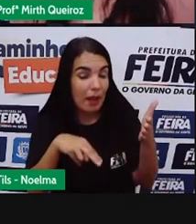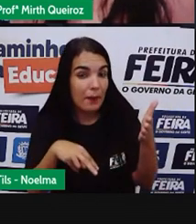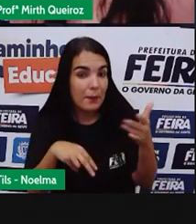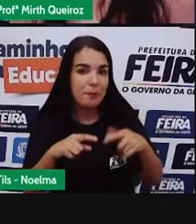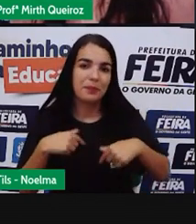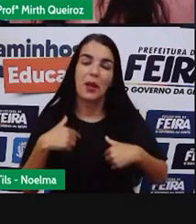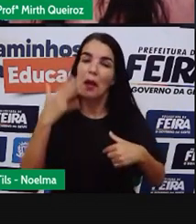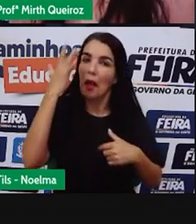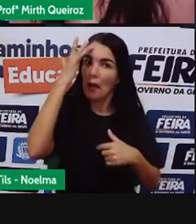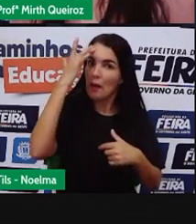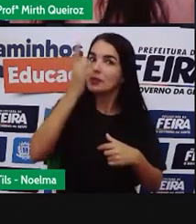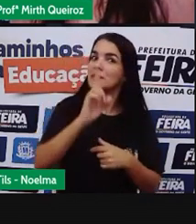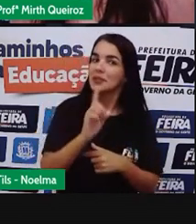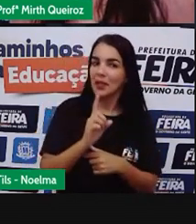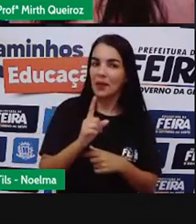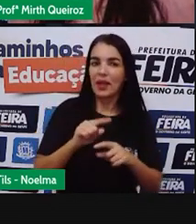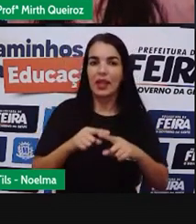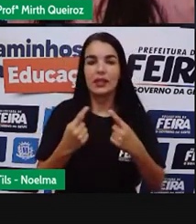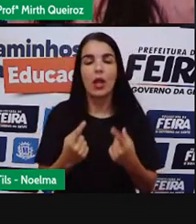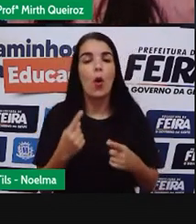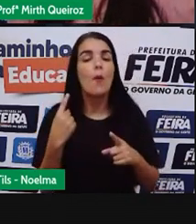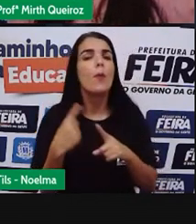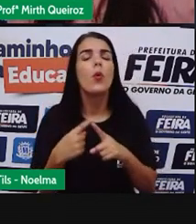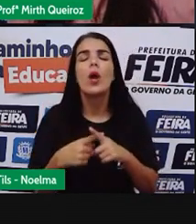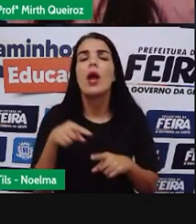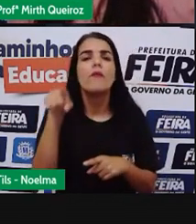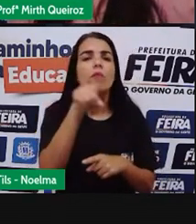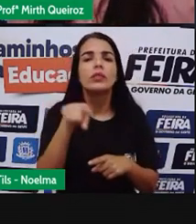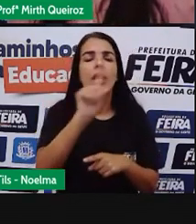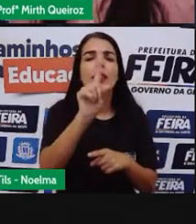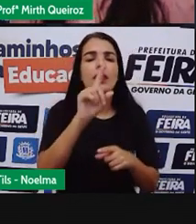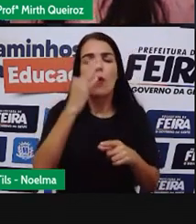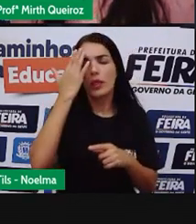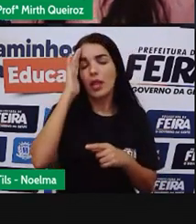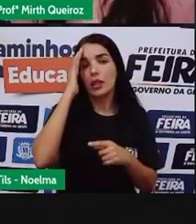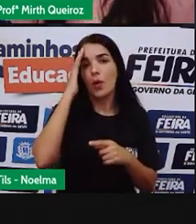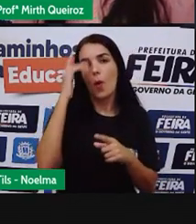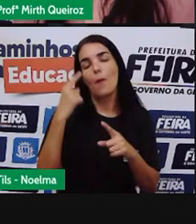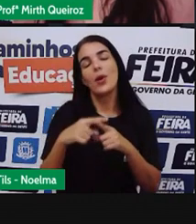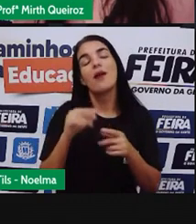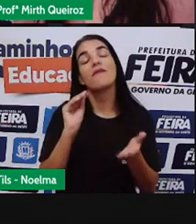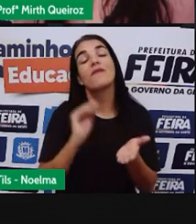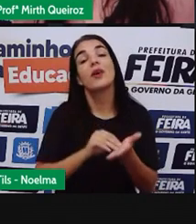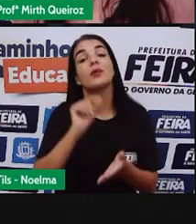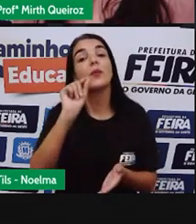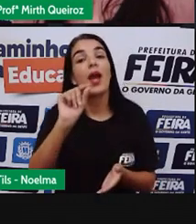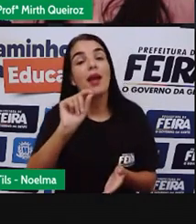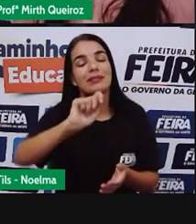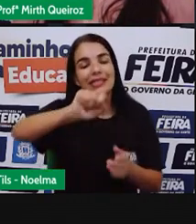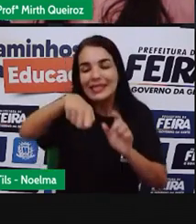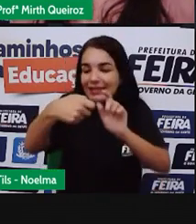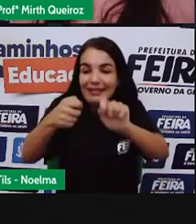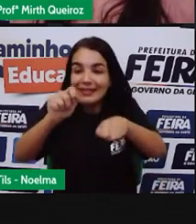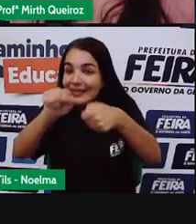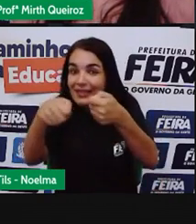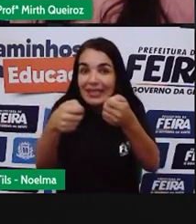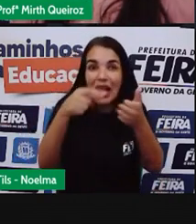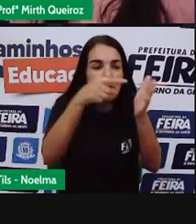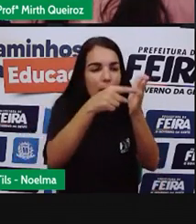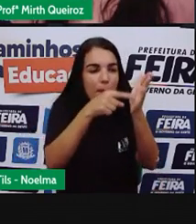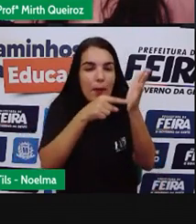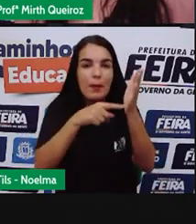Eu acho que não. Por que que vocês não entenderam? Porque está faltando aí o quê? Os sinais de